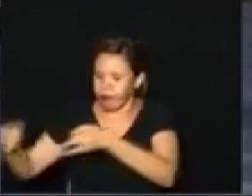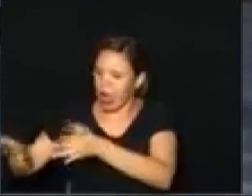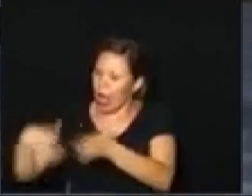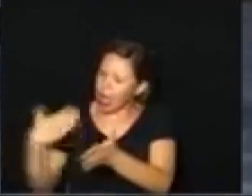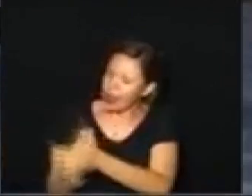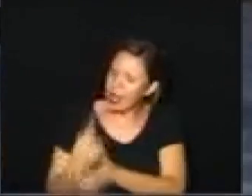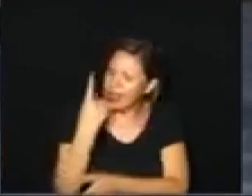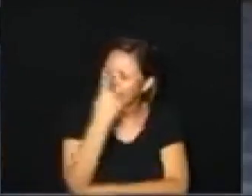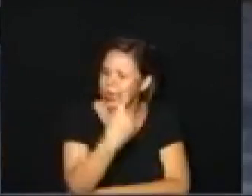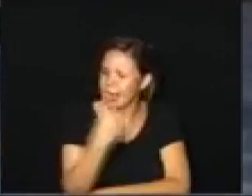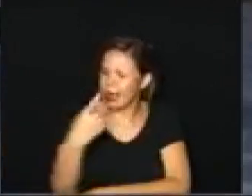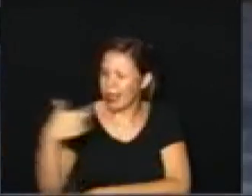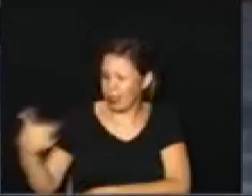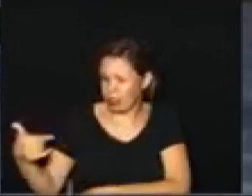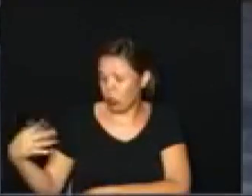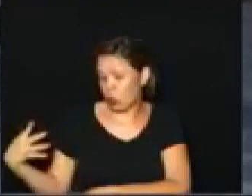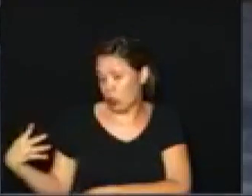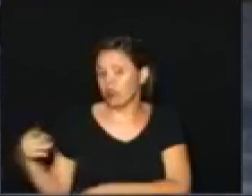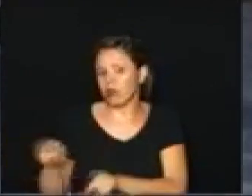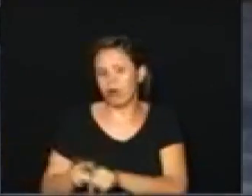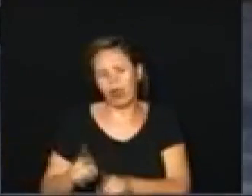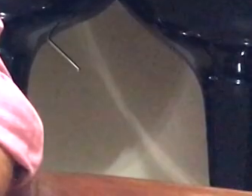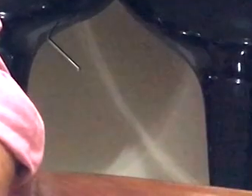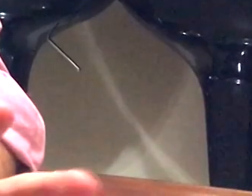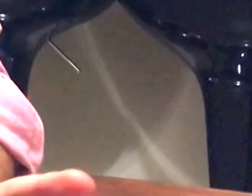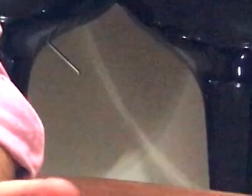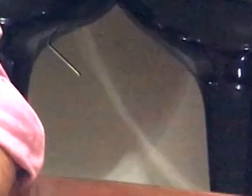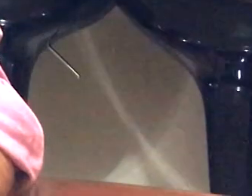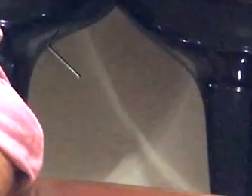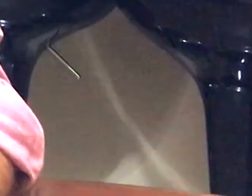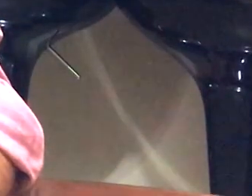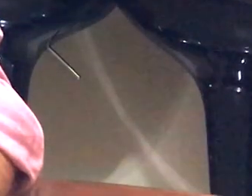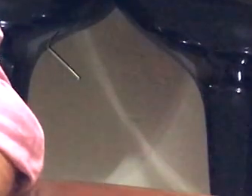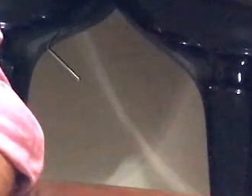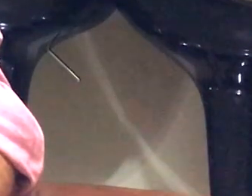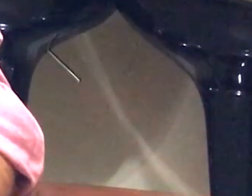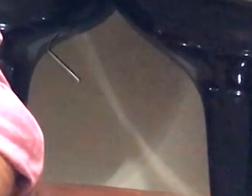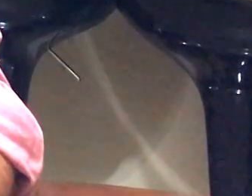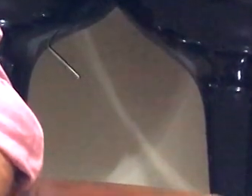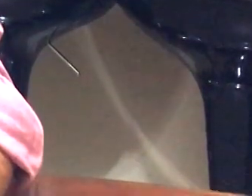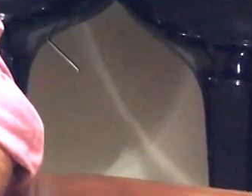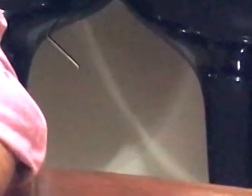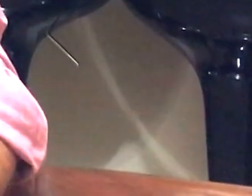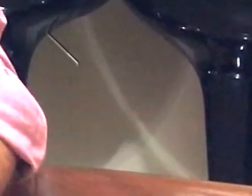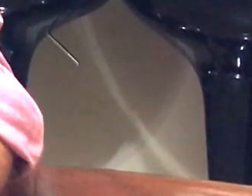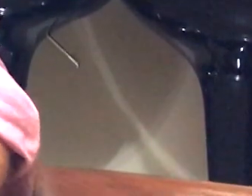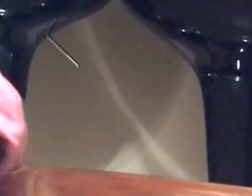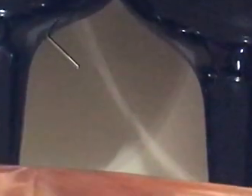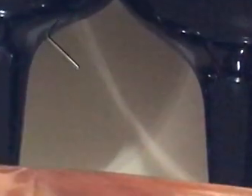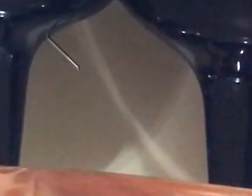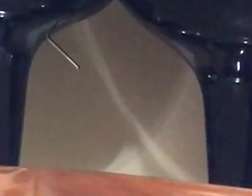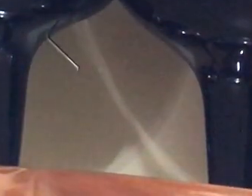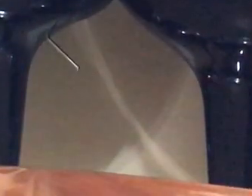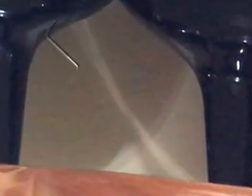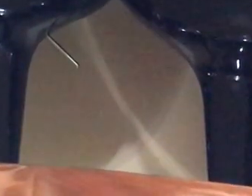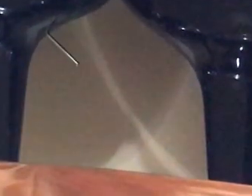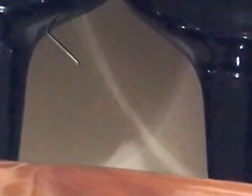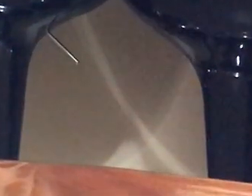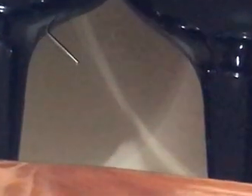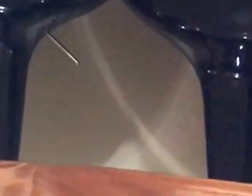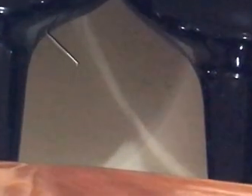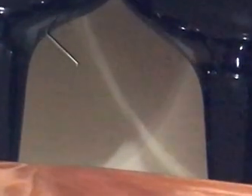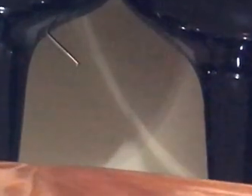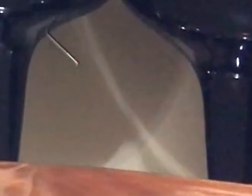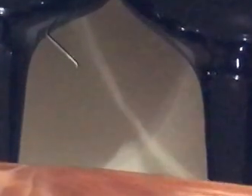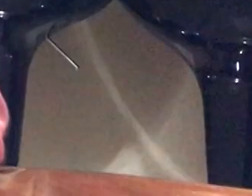até 114, esperamos que não seja necessário. Com relação a testagens para saber quantas pessoas estão de fato contaminadas